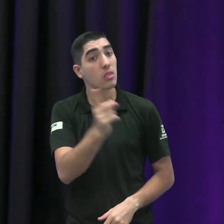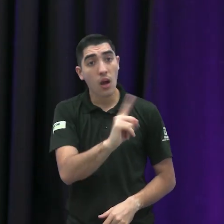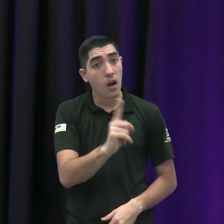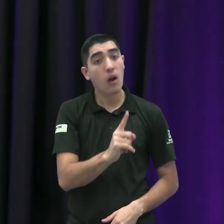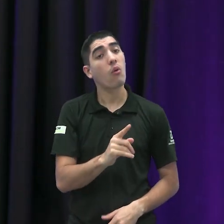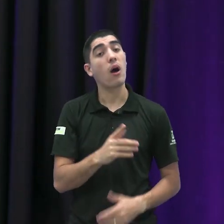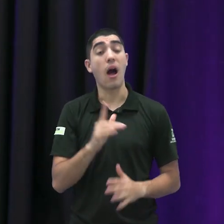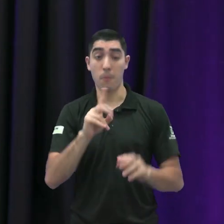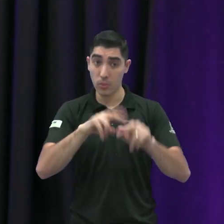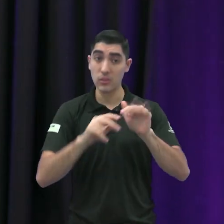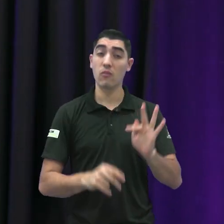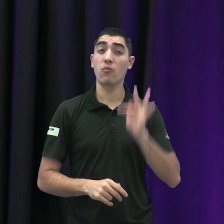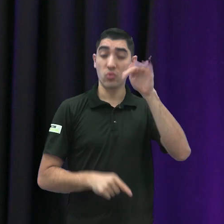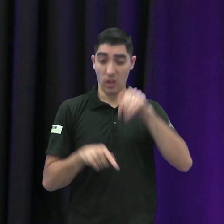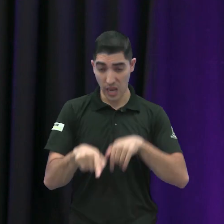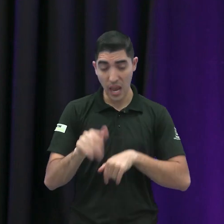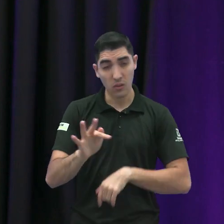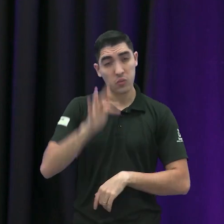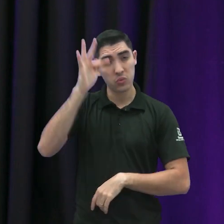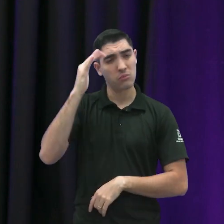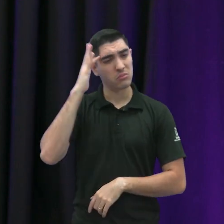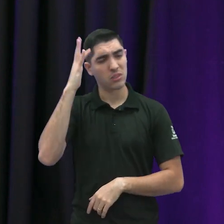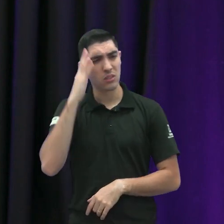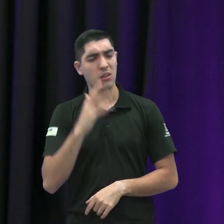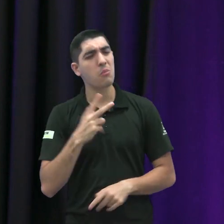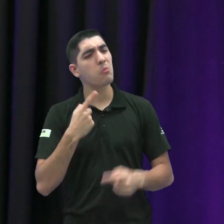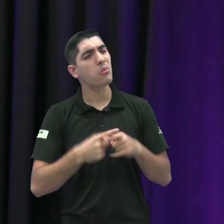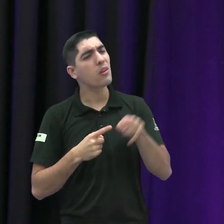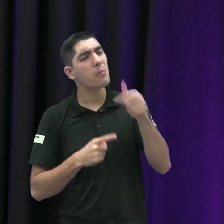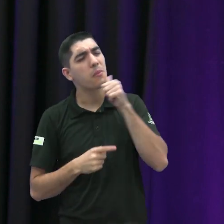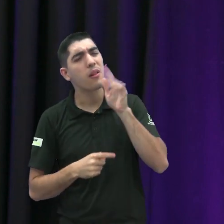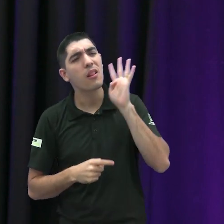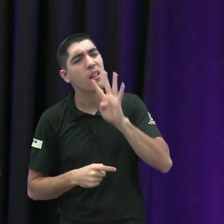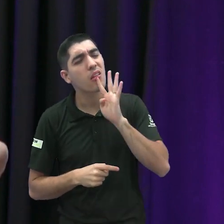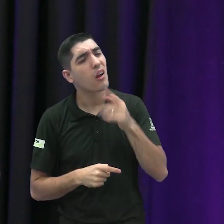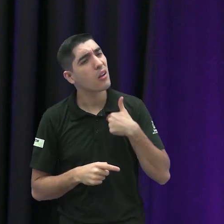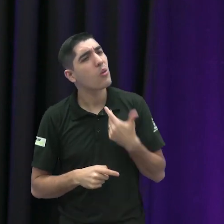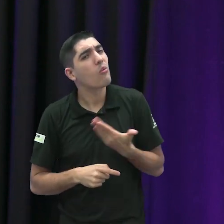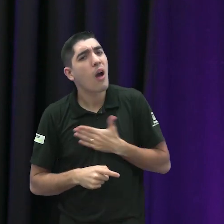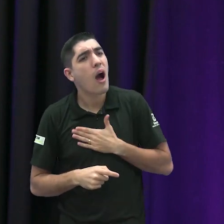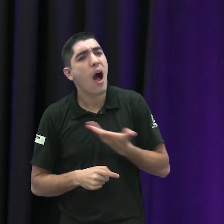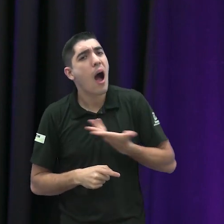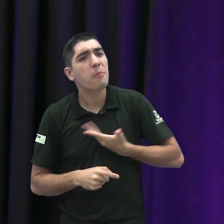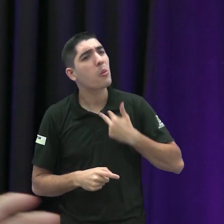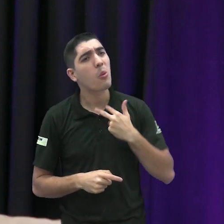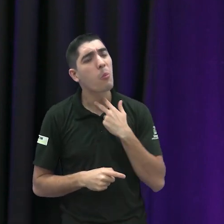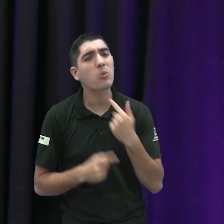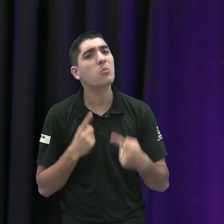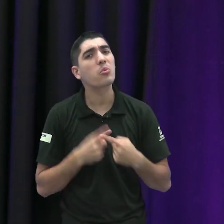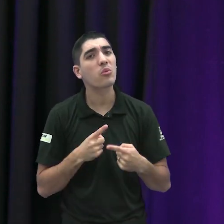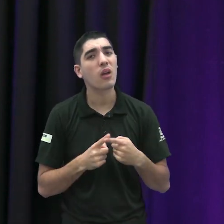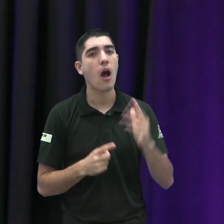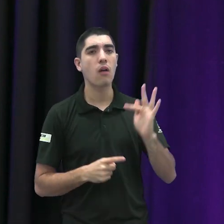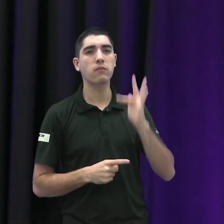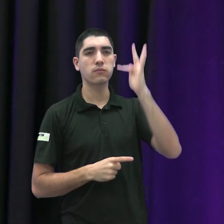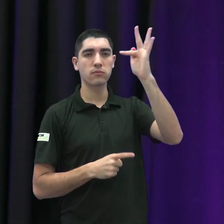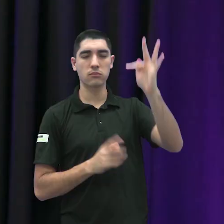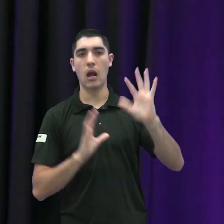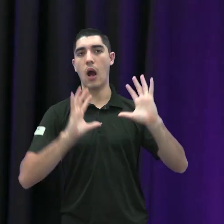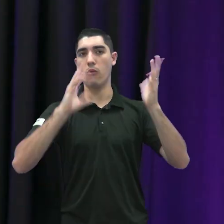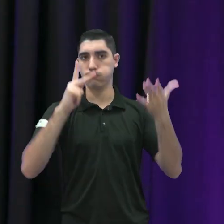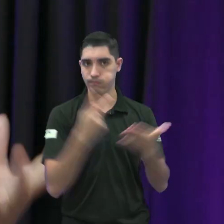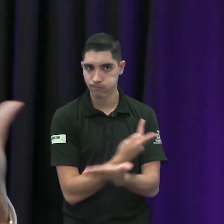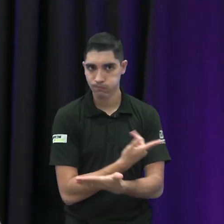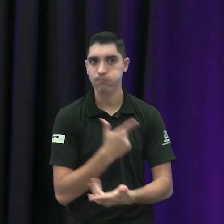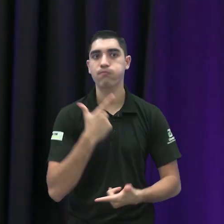difícil até dela saber lá na frente quais são os amigos que ela pode escolher. Por que aquela menina que é legal pra caramba eu não posso ser amiga? Lá na frente